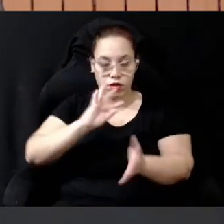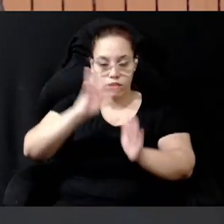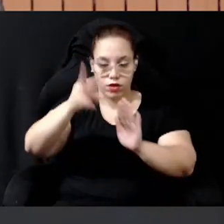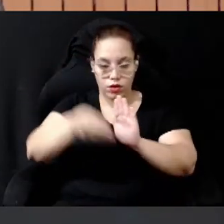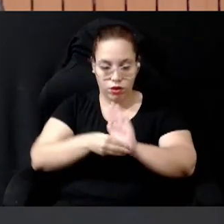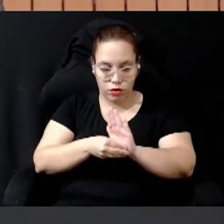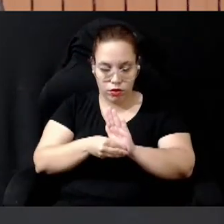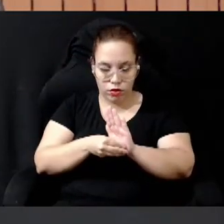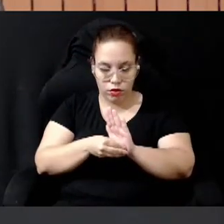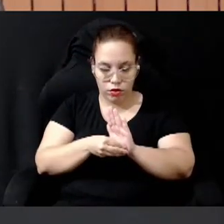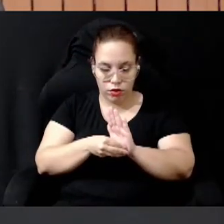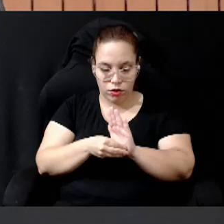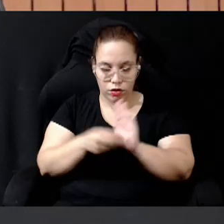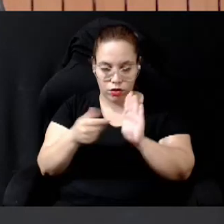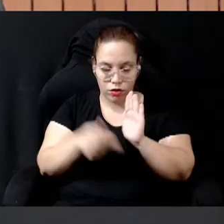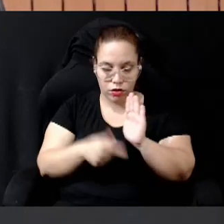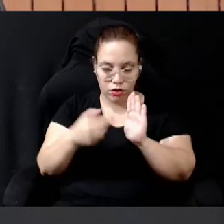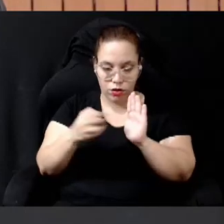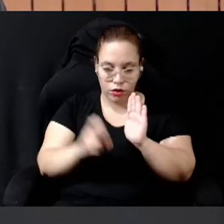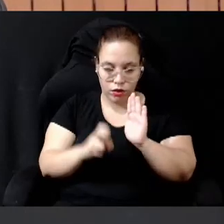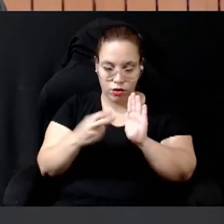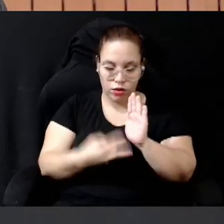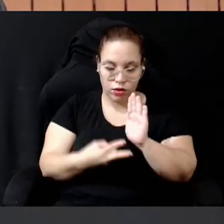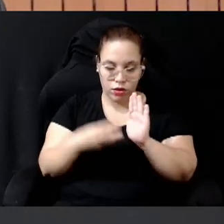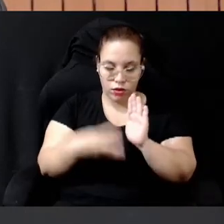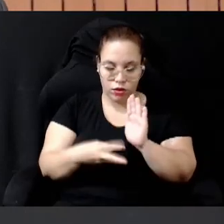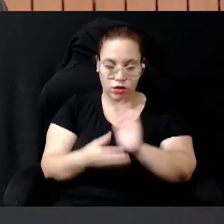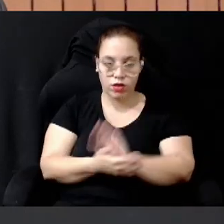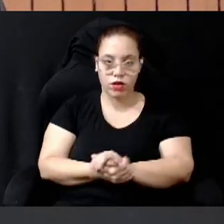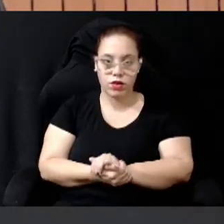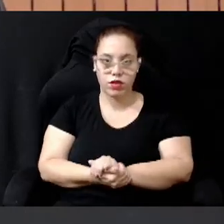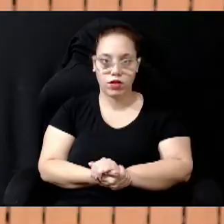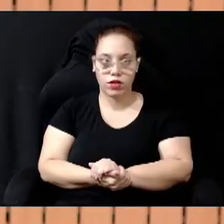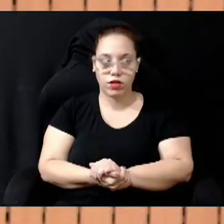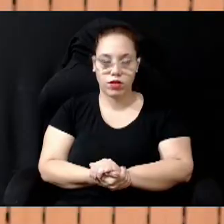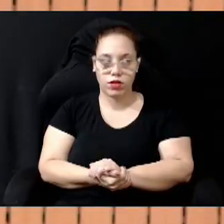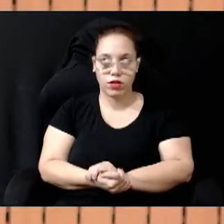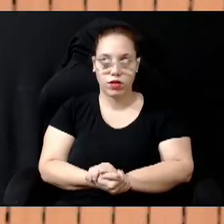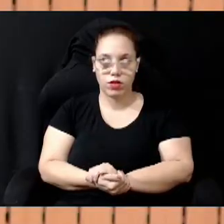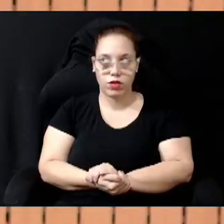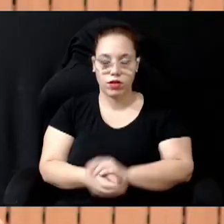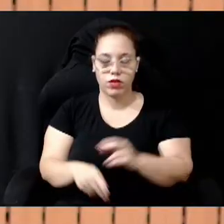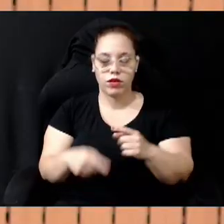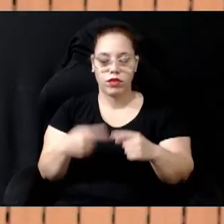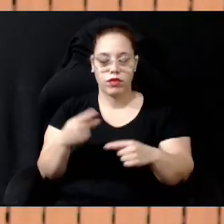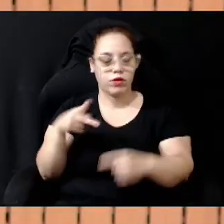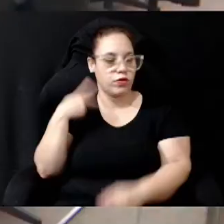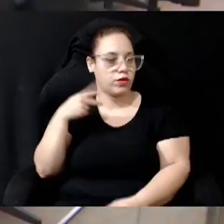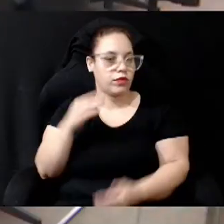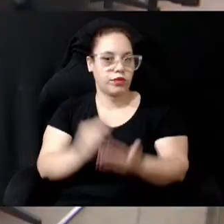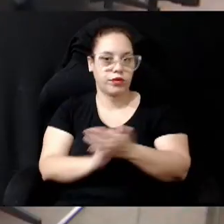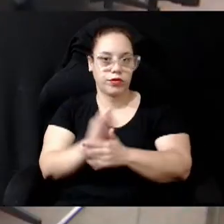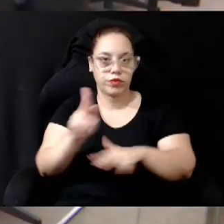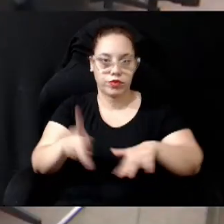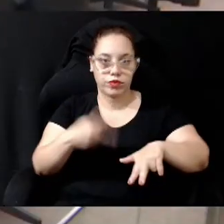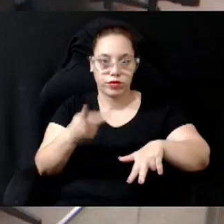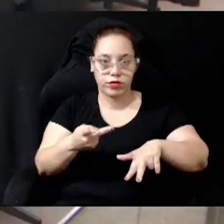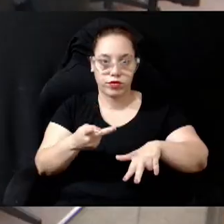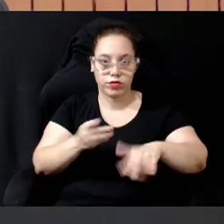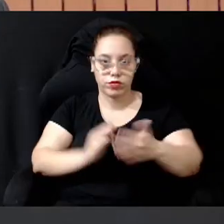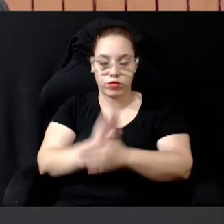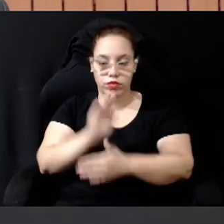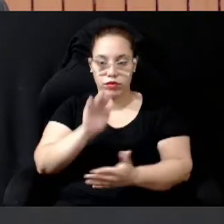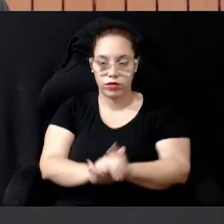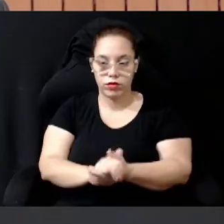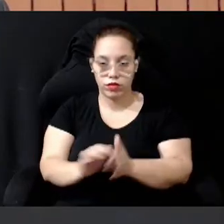número 75/2023, processo 238246. Vereadores favoráveis permaneçam como estão. Aprovado. Requerimento de